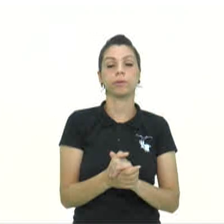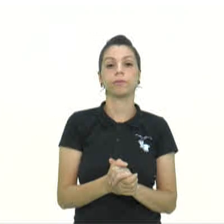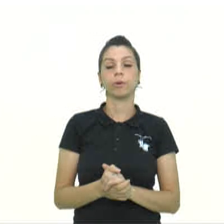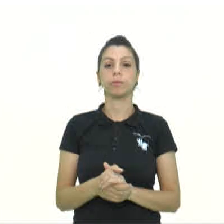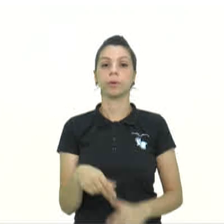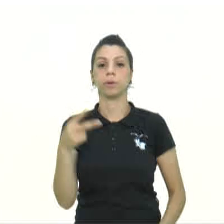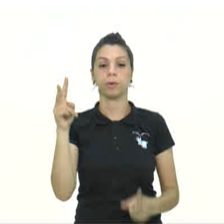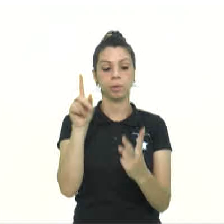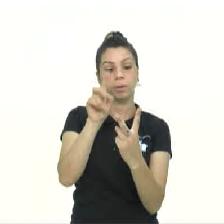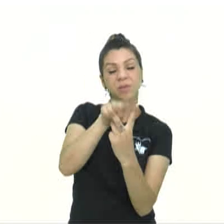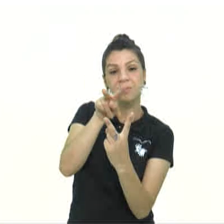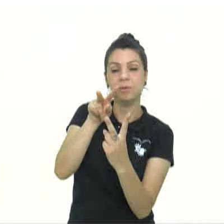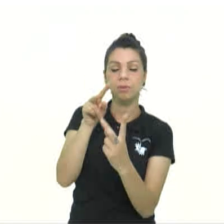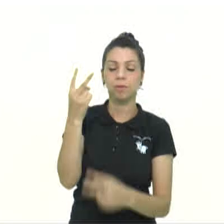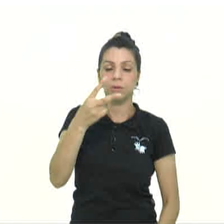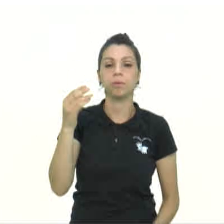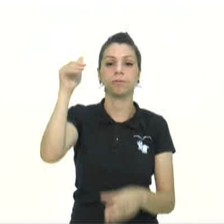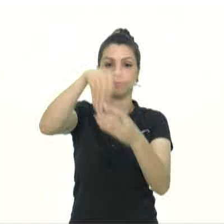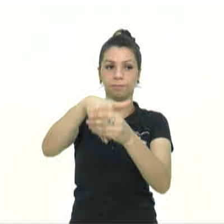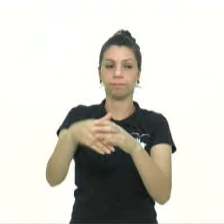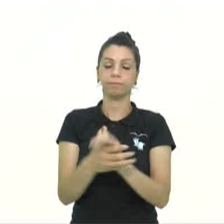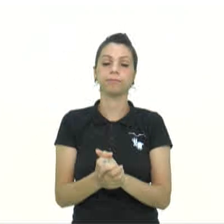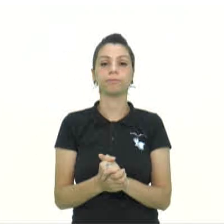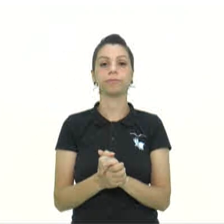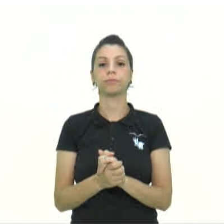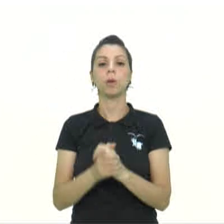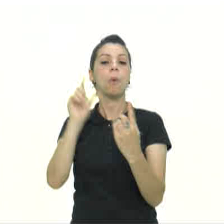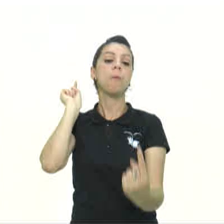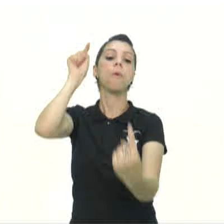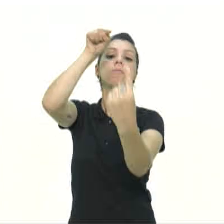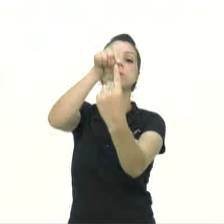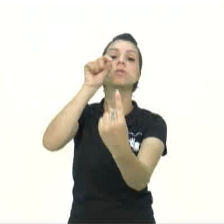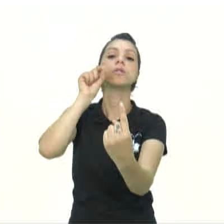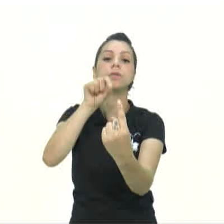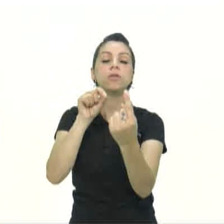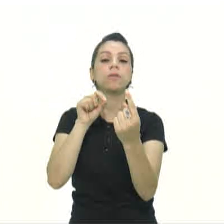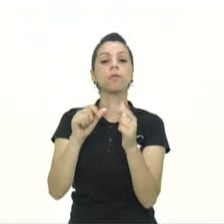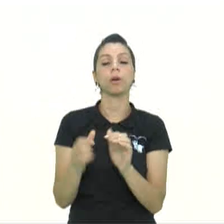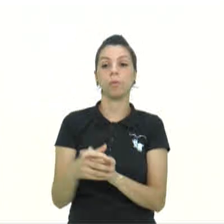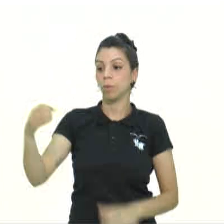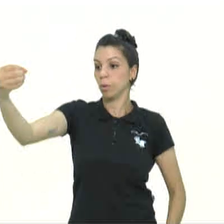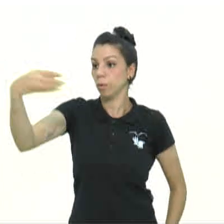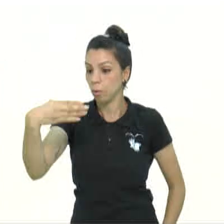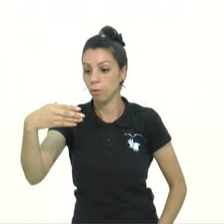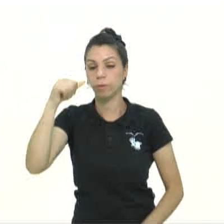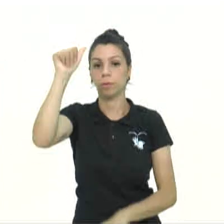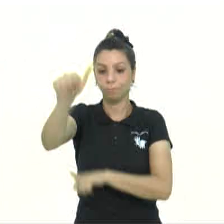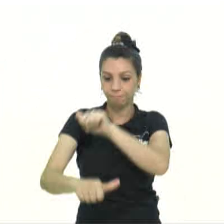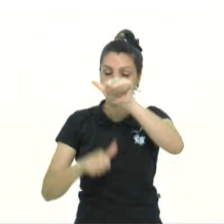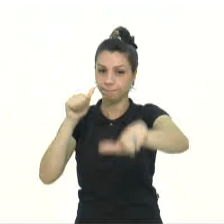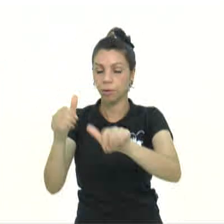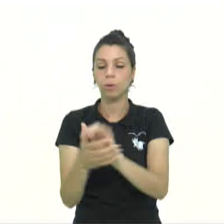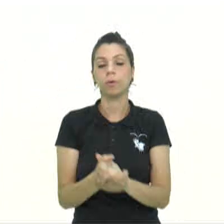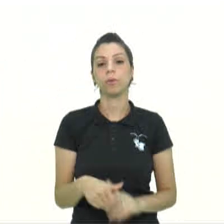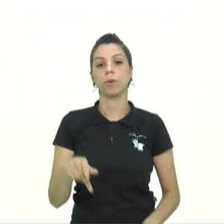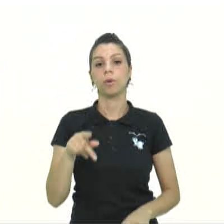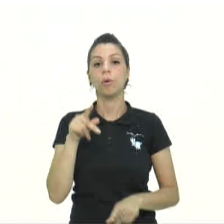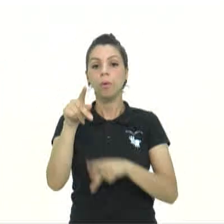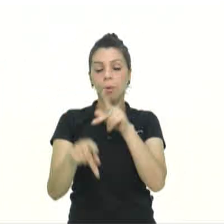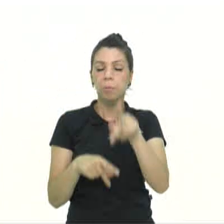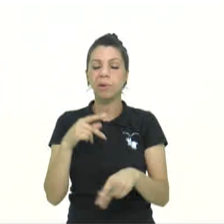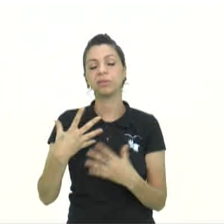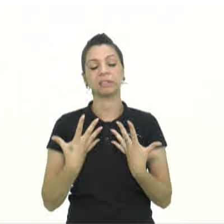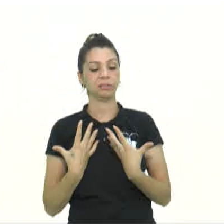em pauta naquele momento era a busca pelo novo, pela mudança. A população estava cansada dos velhos